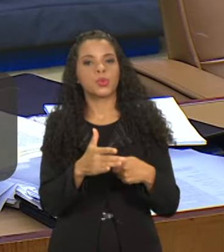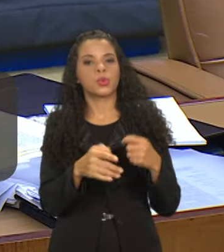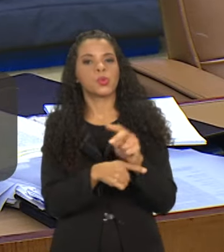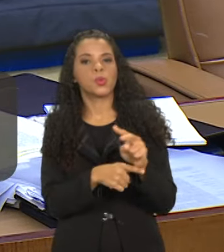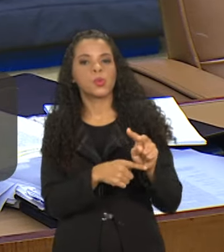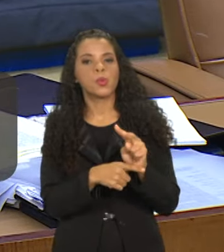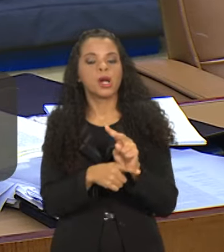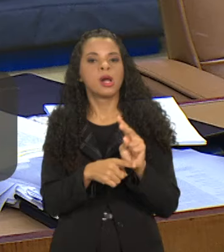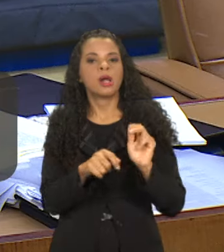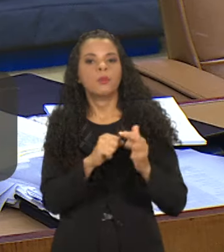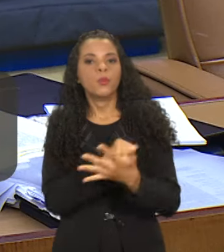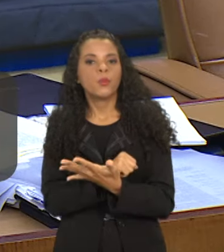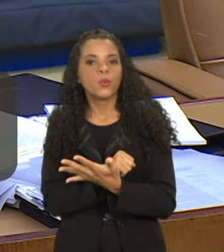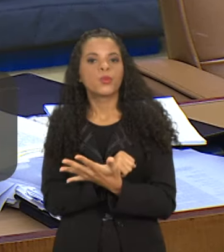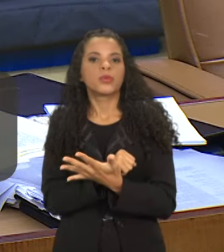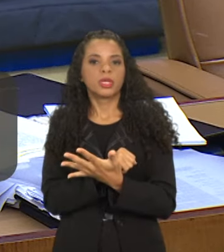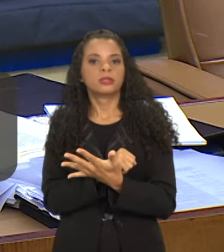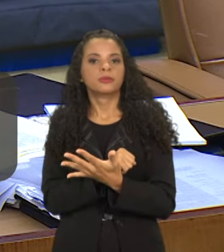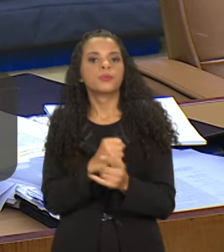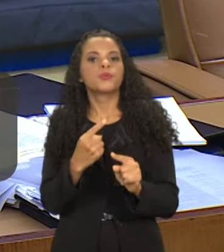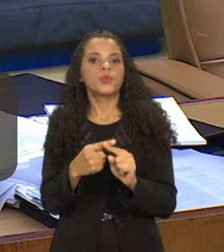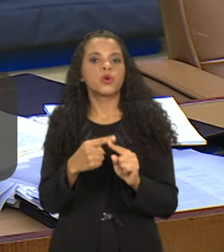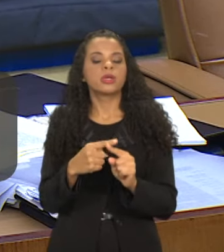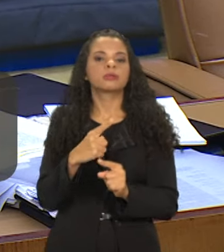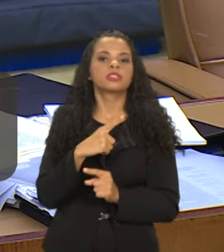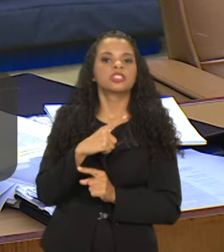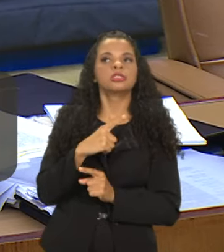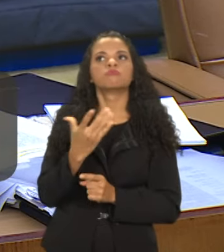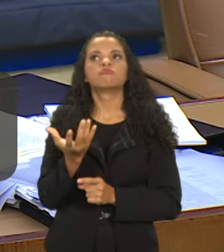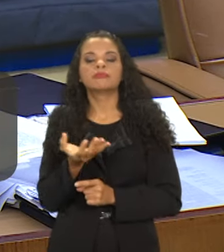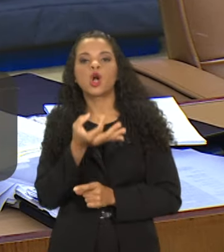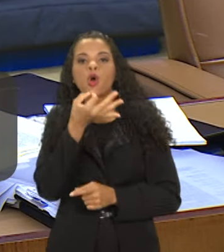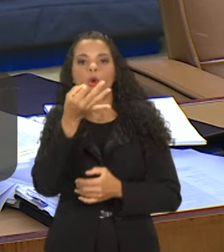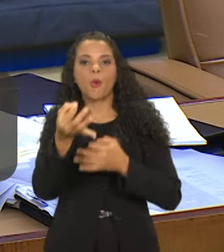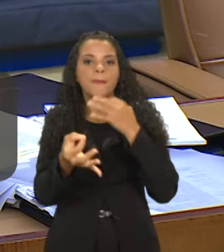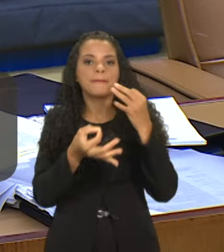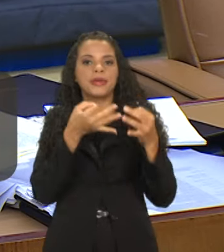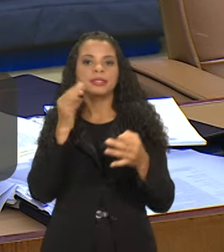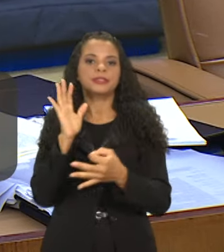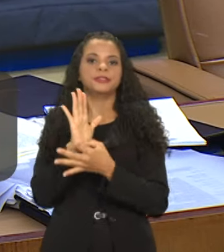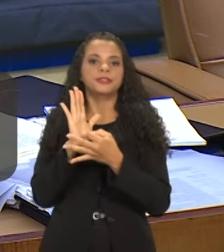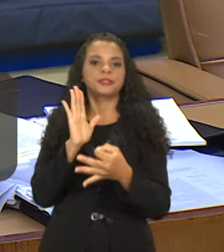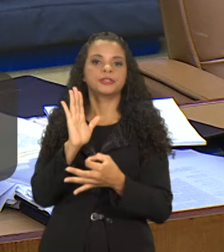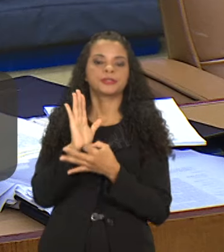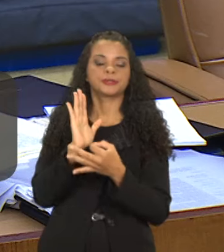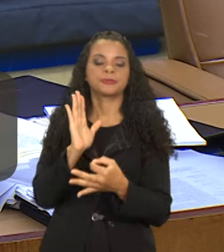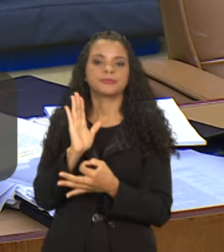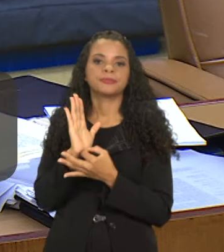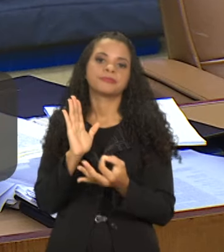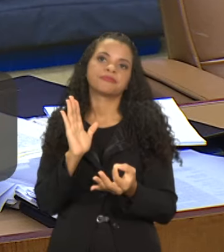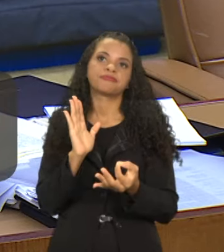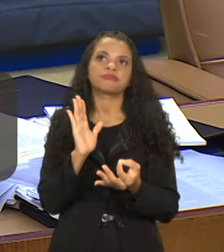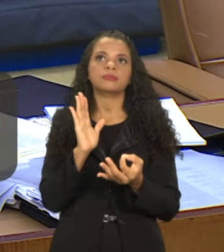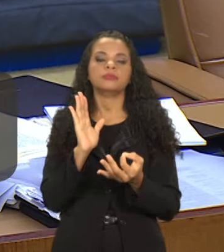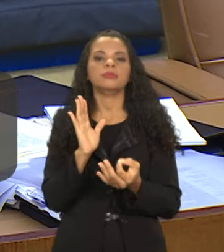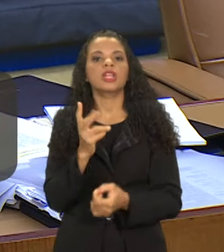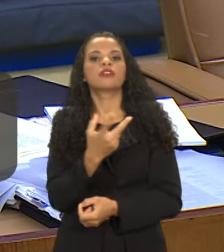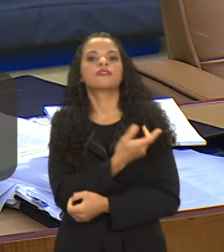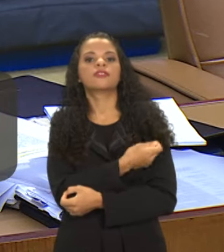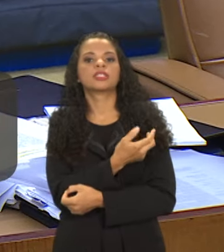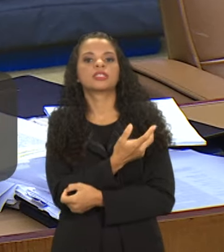à época, alguns argumentos, como a vacinação, quem tomar vacina